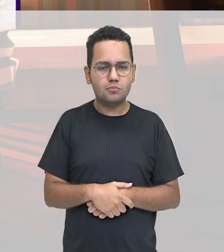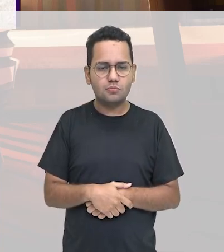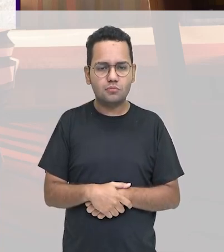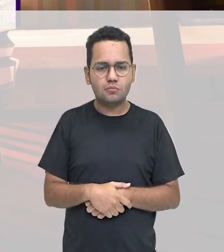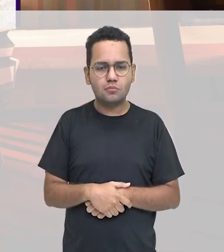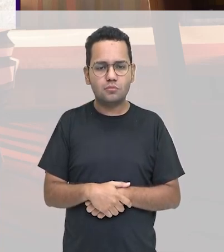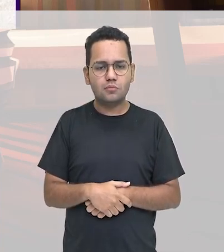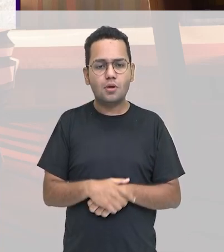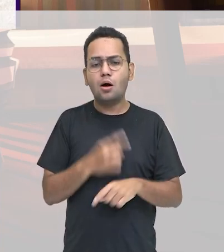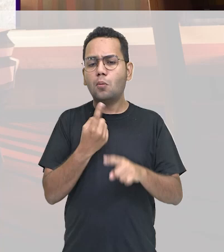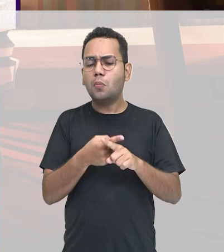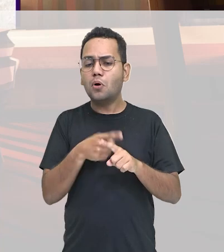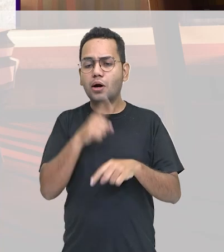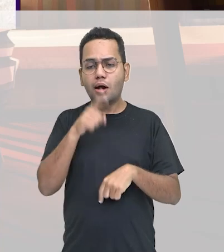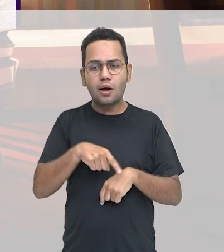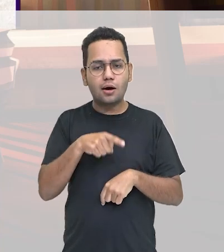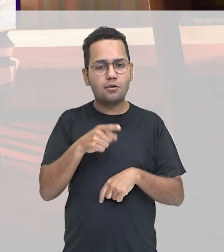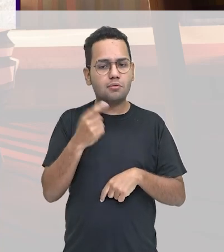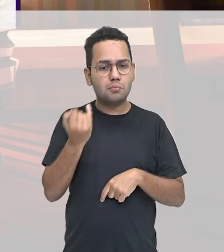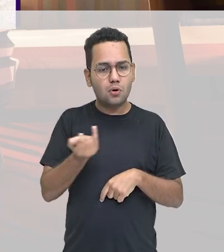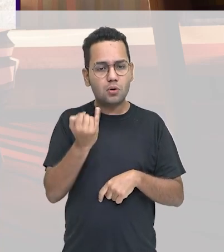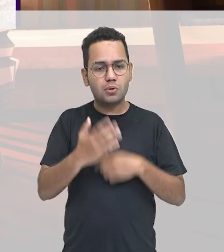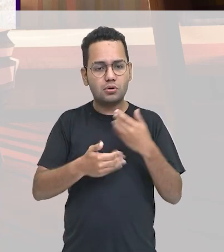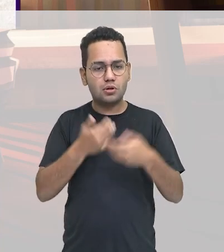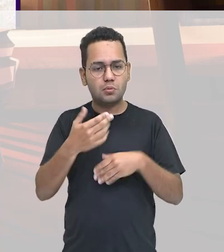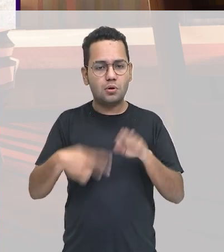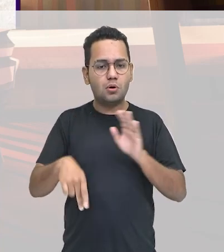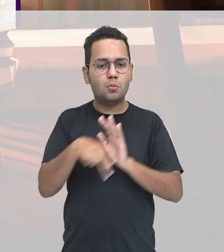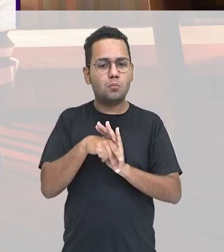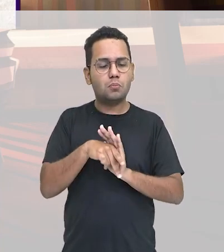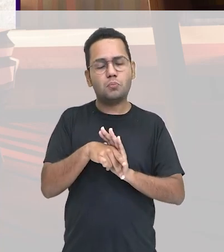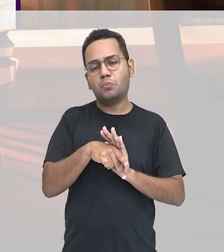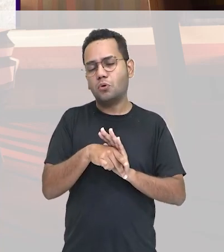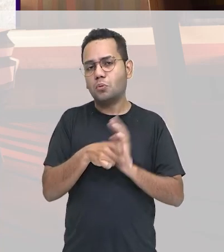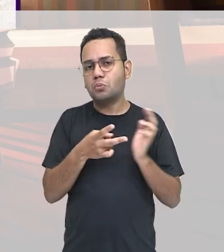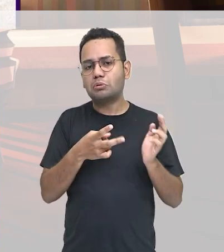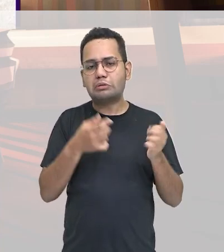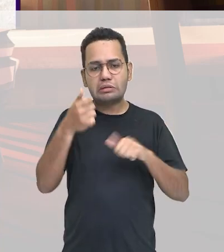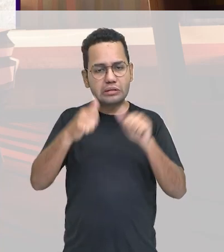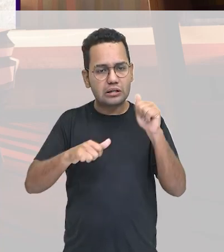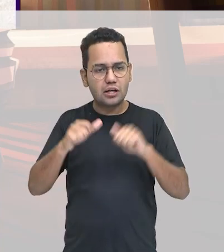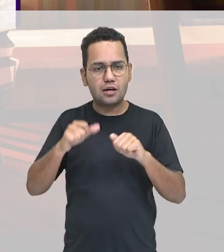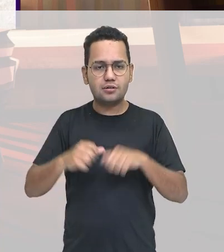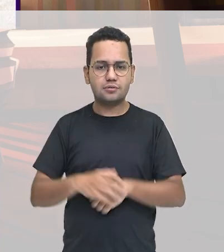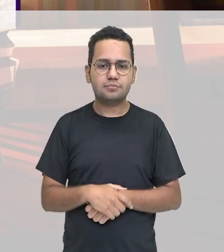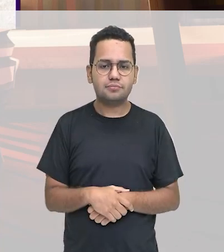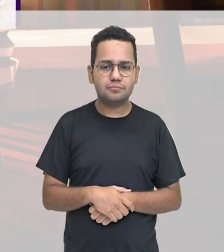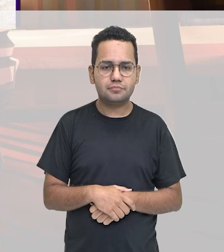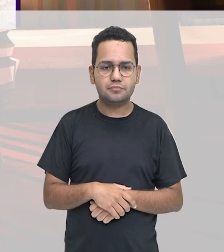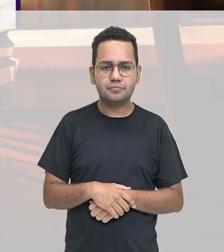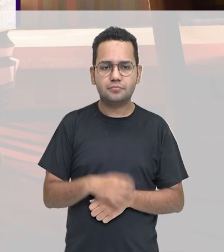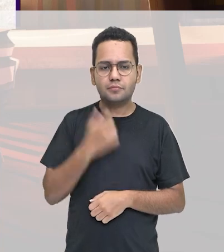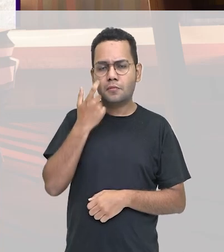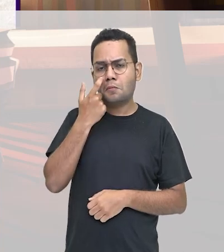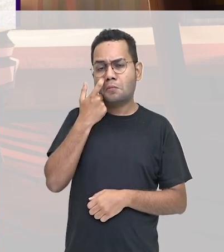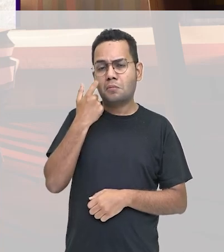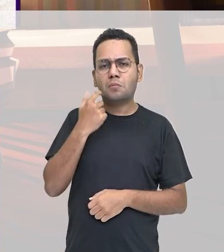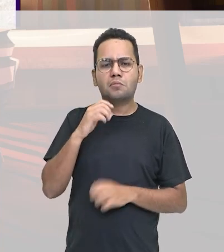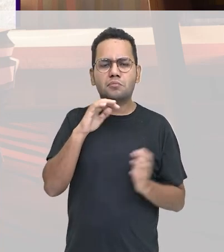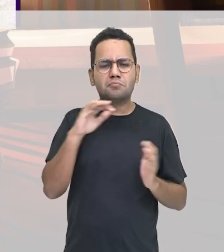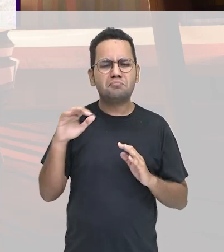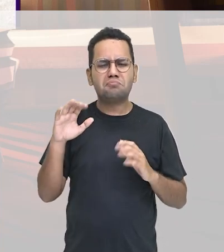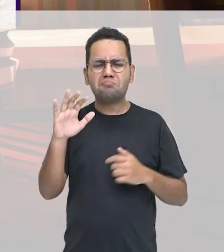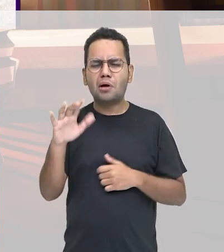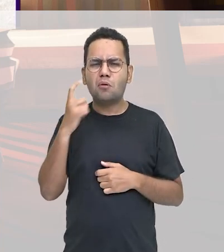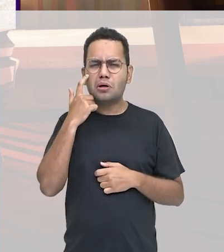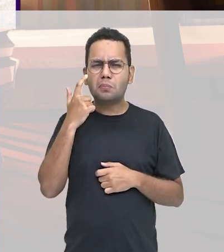perspectiva sociológica do mundo. E aí você pode nos perguntar, o que é pensar